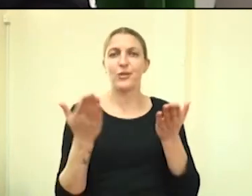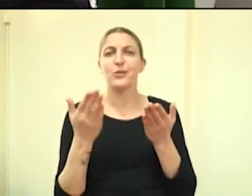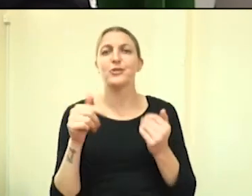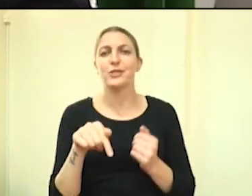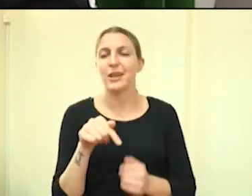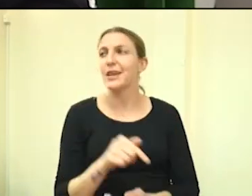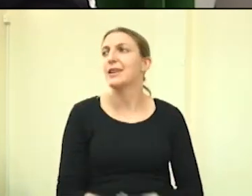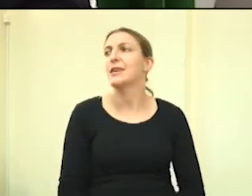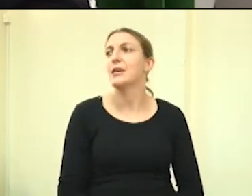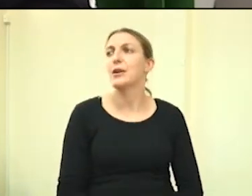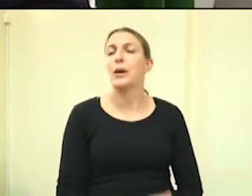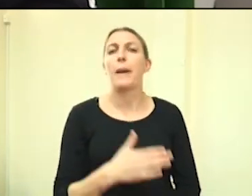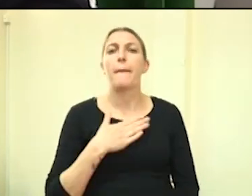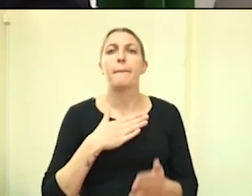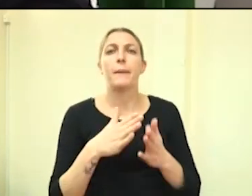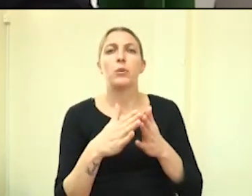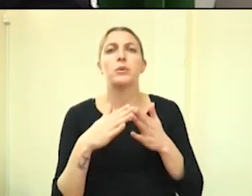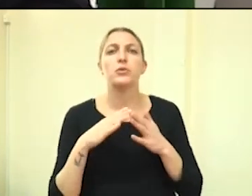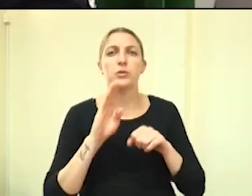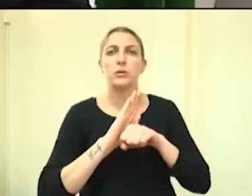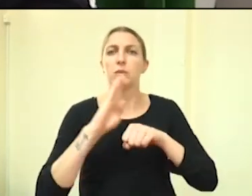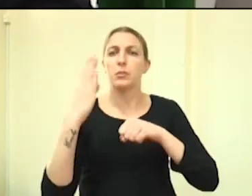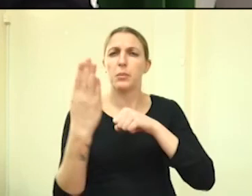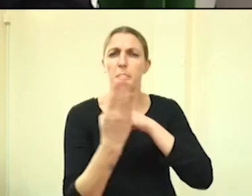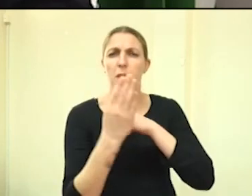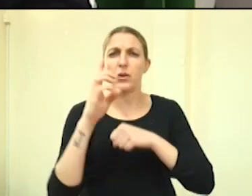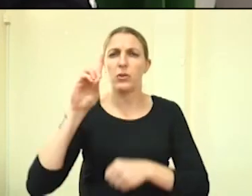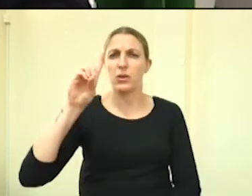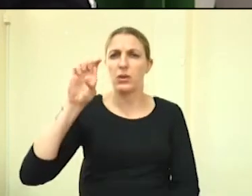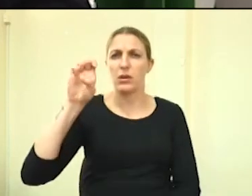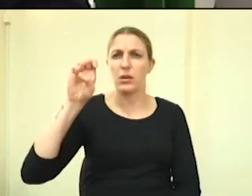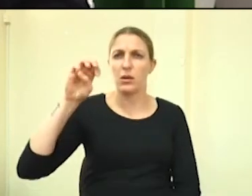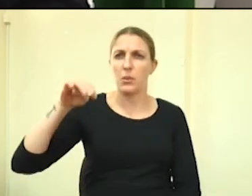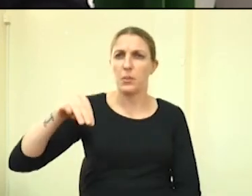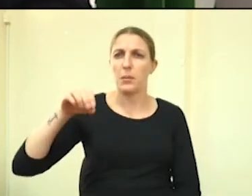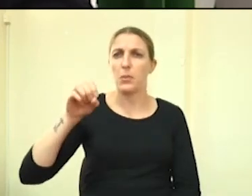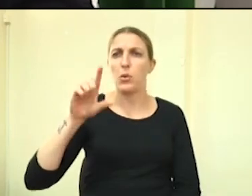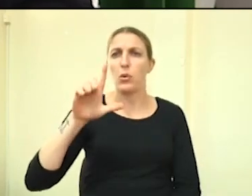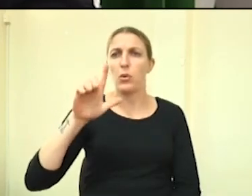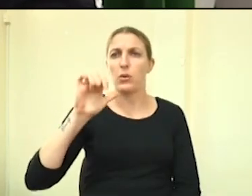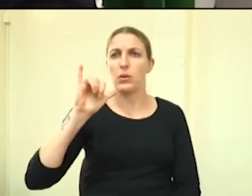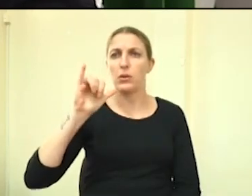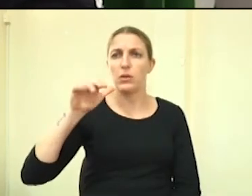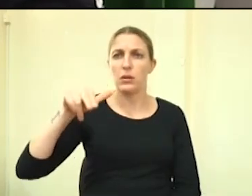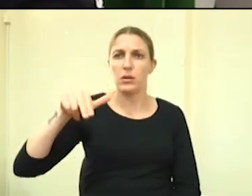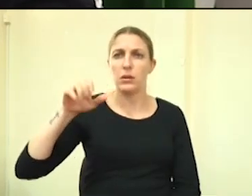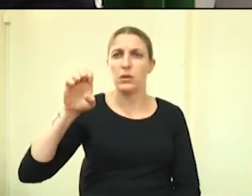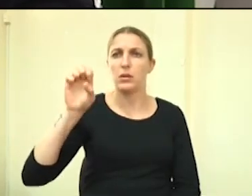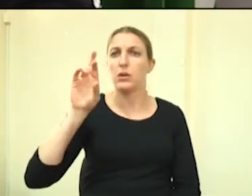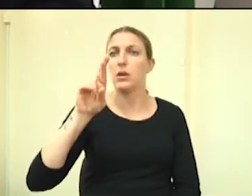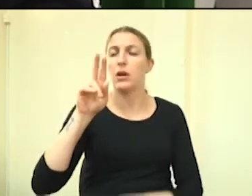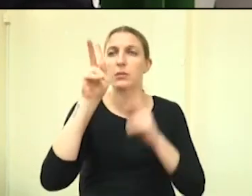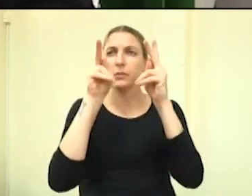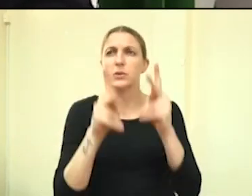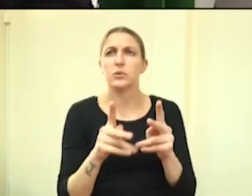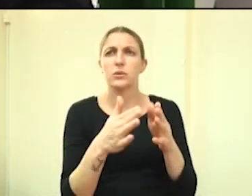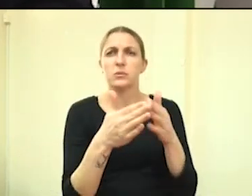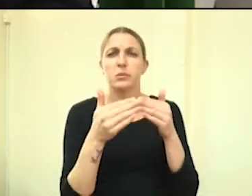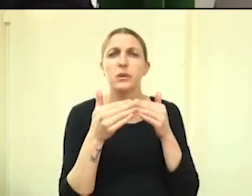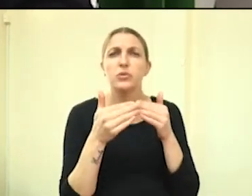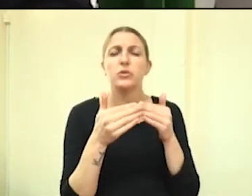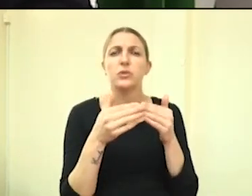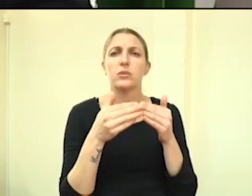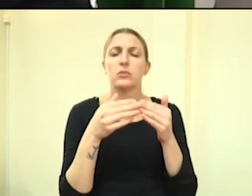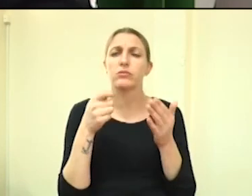meu pedido é lá no bairro de Moliner, de Providência, que o pessoal está cobrando muito que lá os moradores,